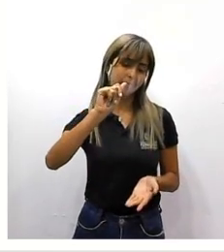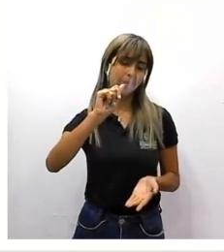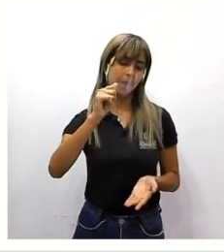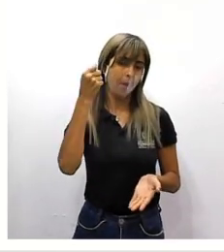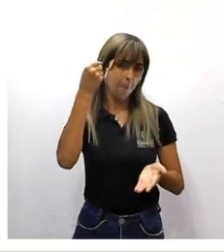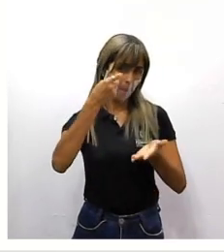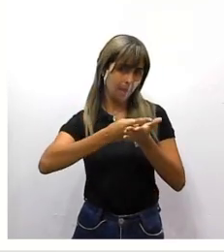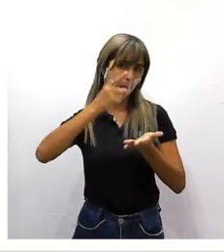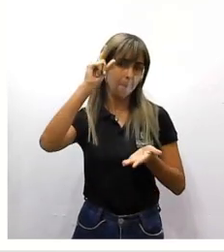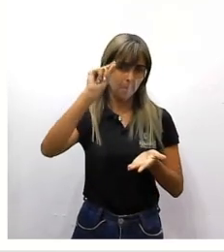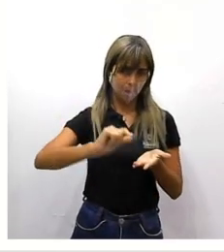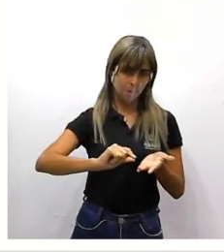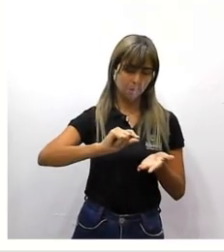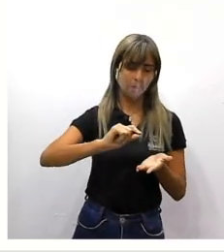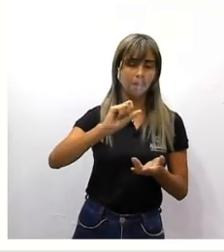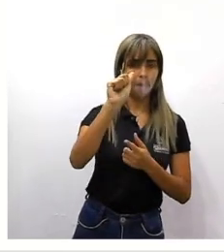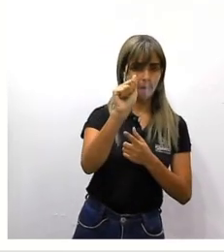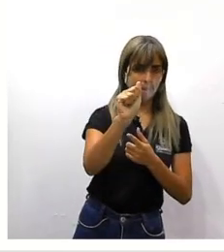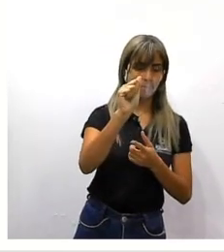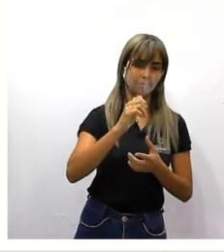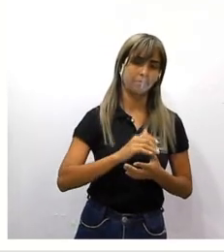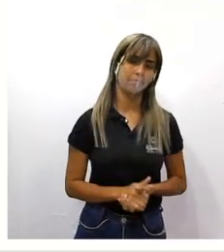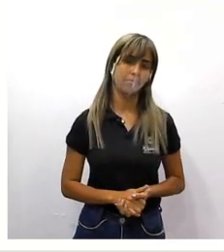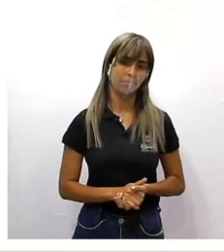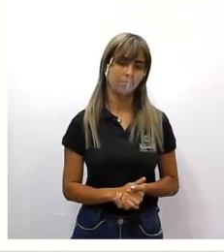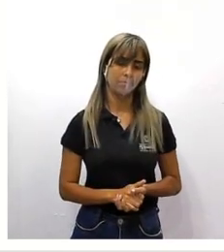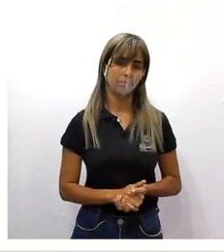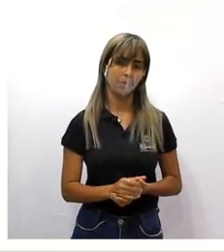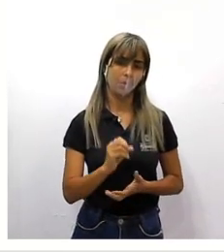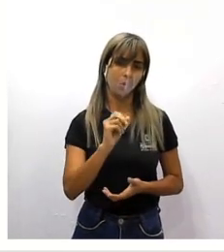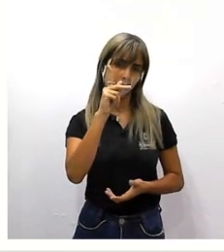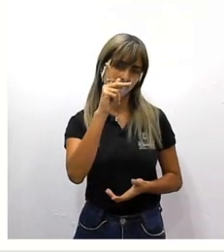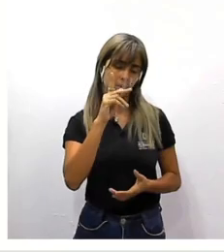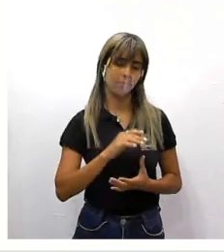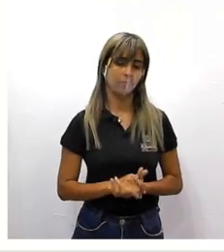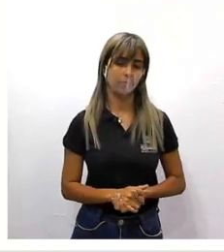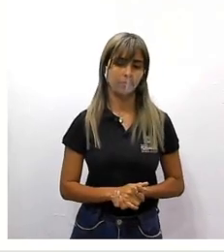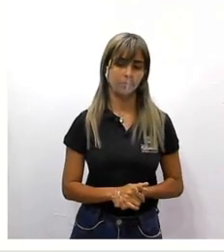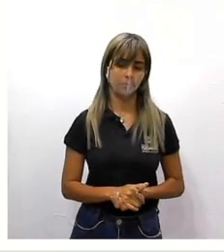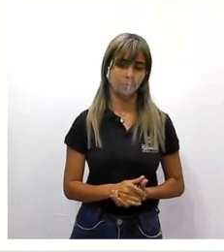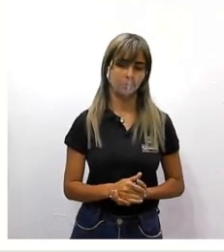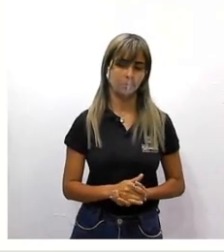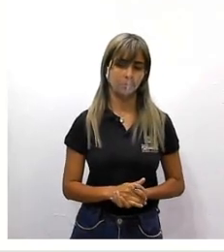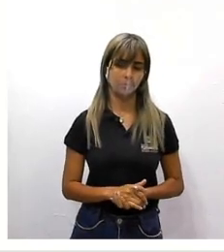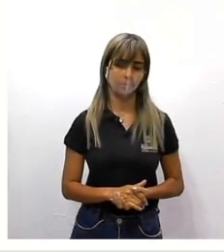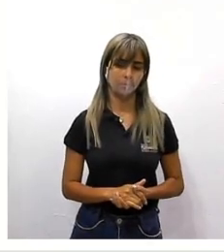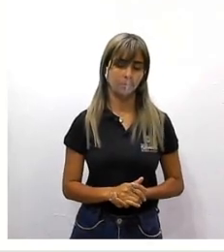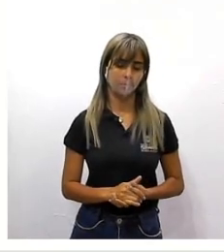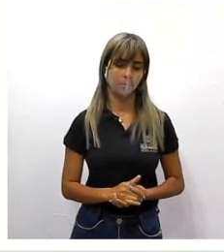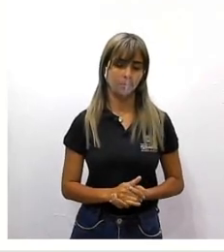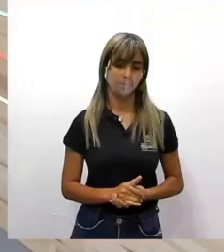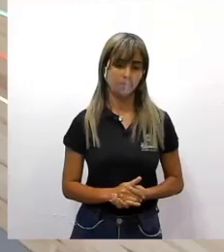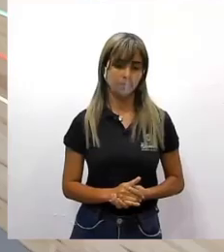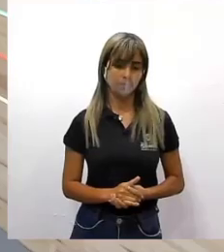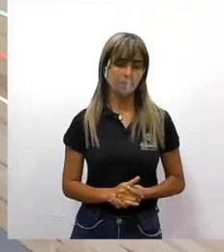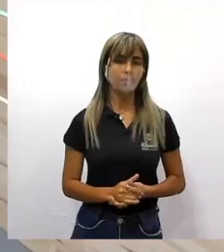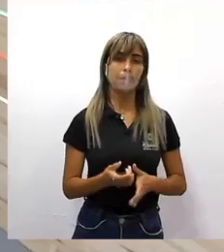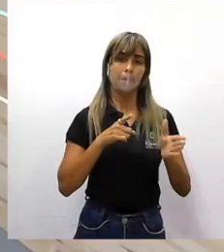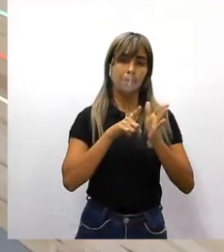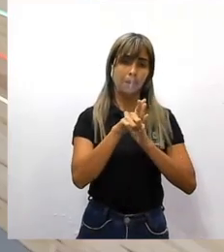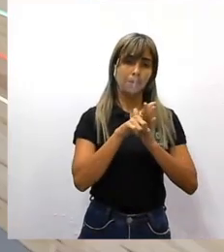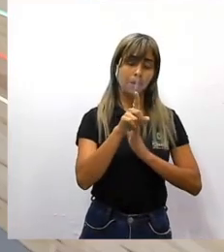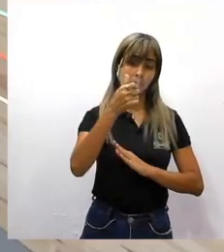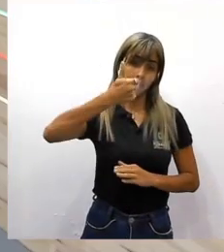pagar o menor preço é a letra A, a marca A. Beleza? Então, ó, seguinte, nessa questão a